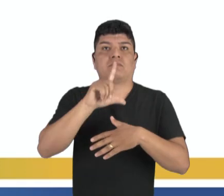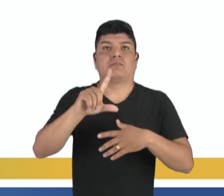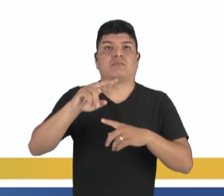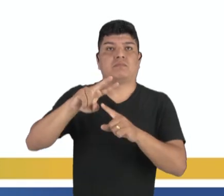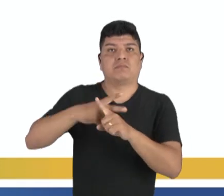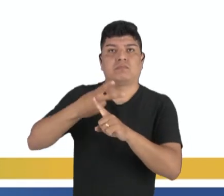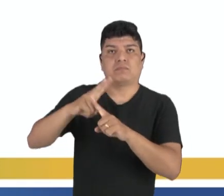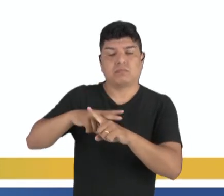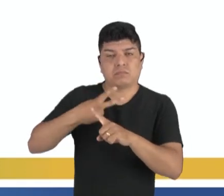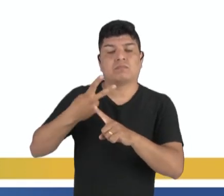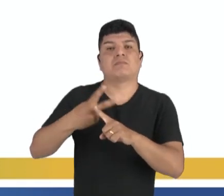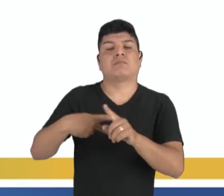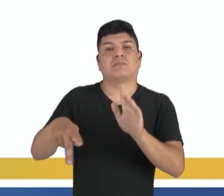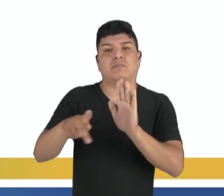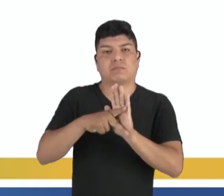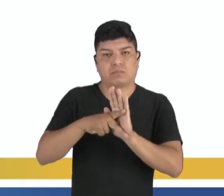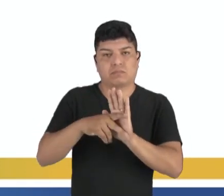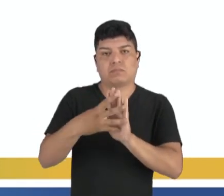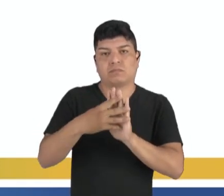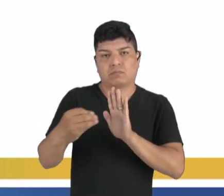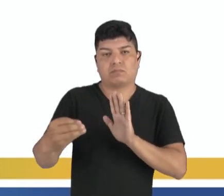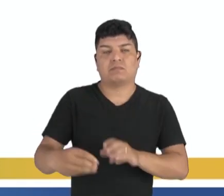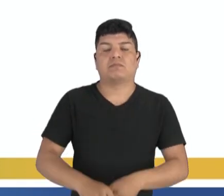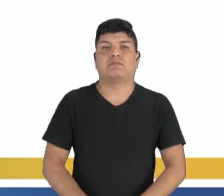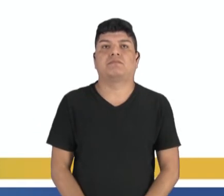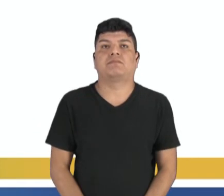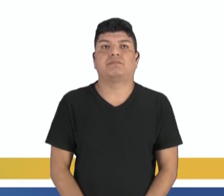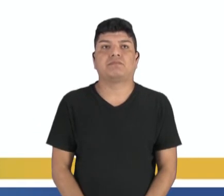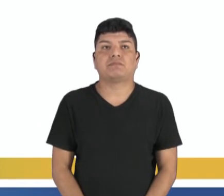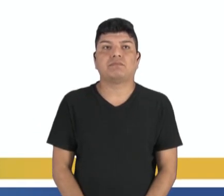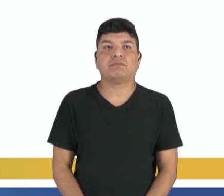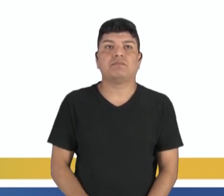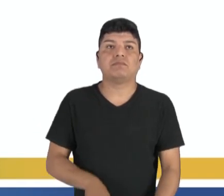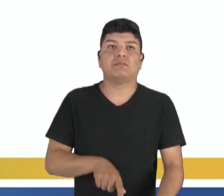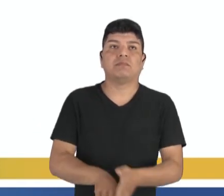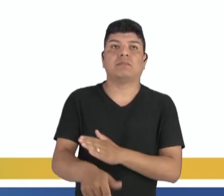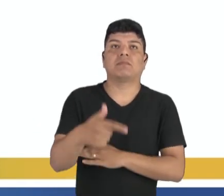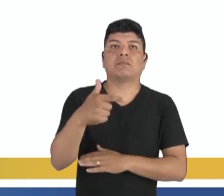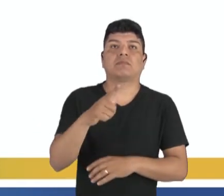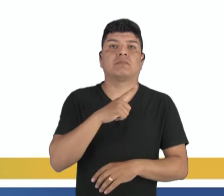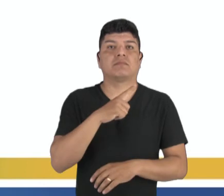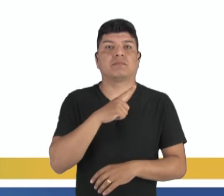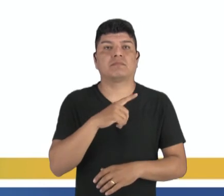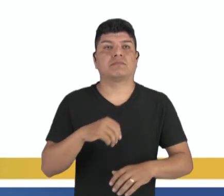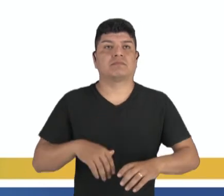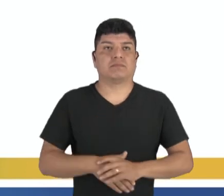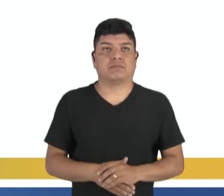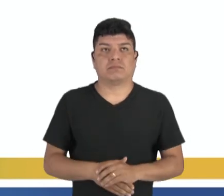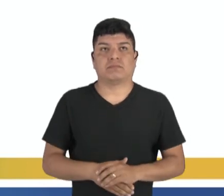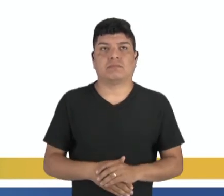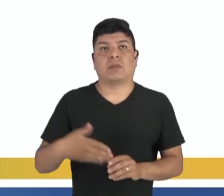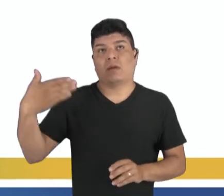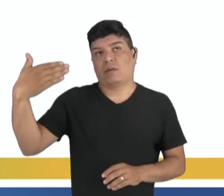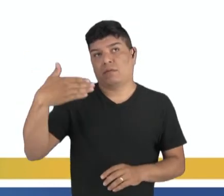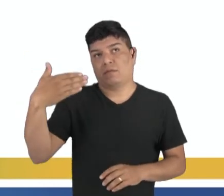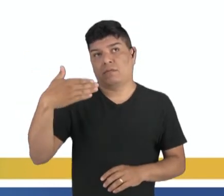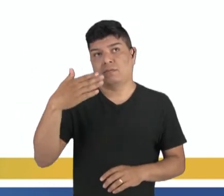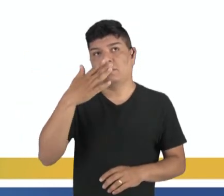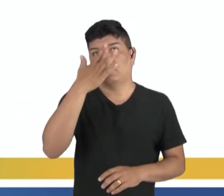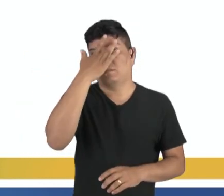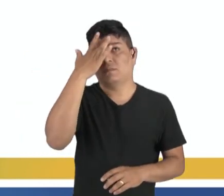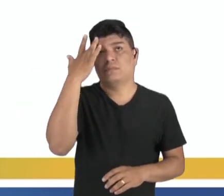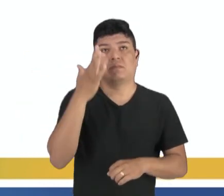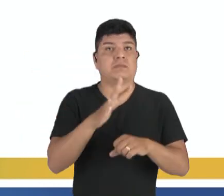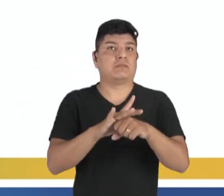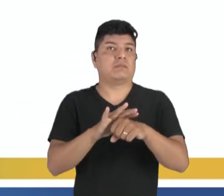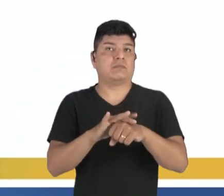consequentemente, realizar o processo de reprodução. Já na próxima questão, a gente tem o seguinte: frequentemente, quando uma pessoa